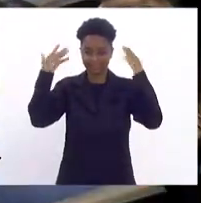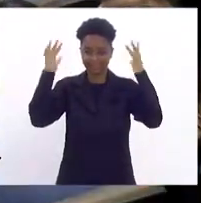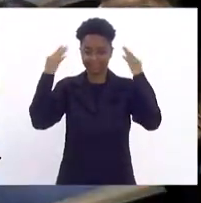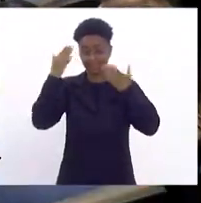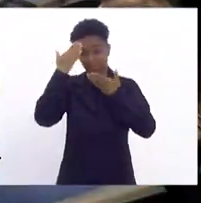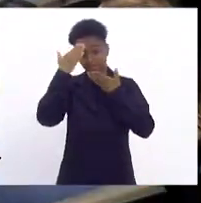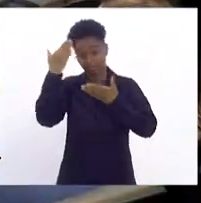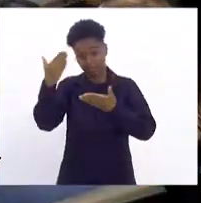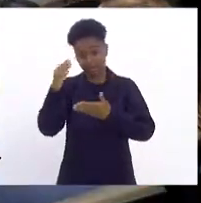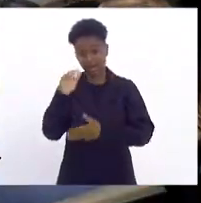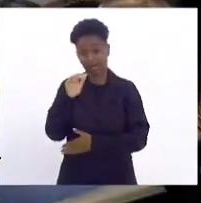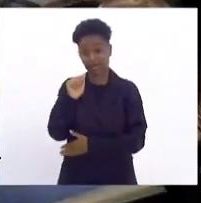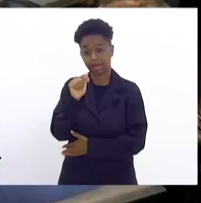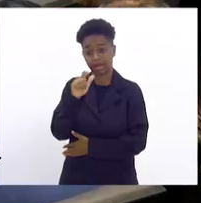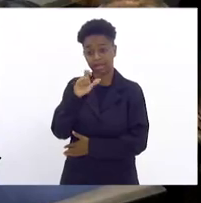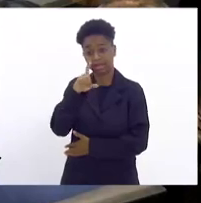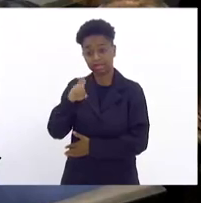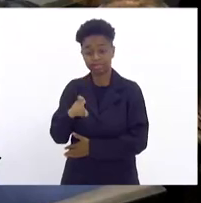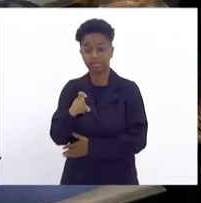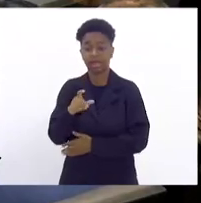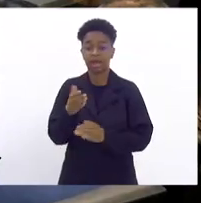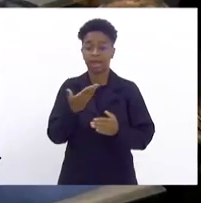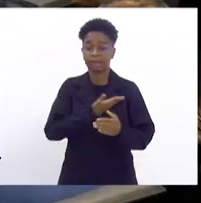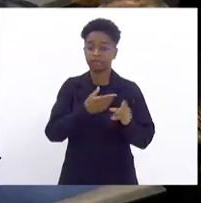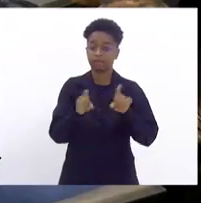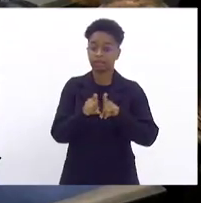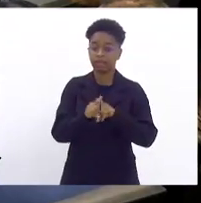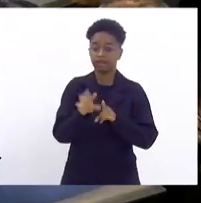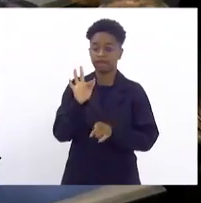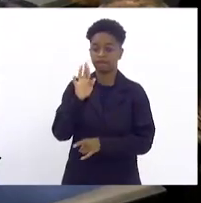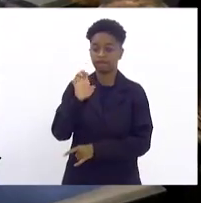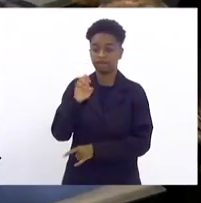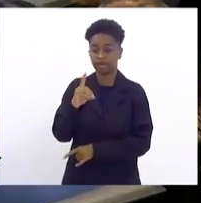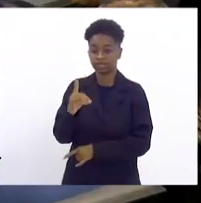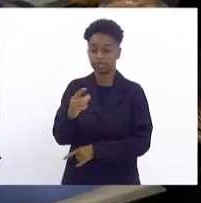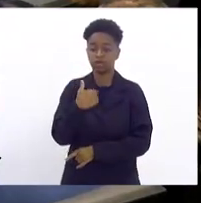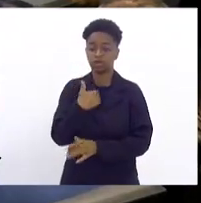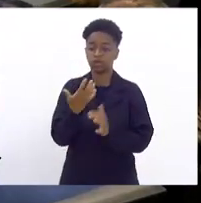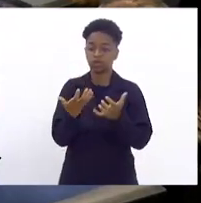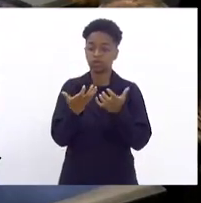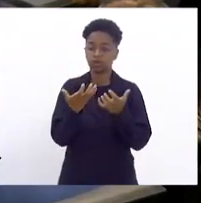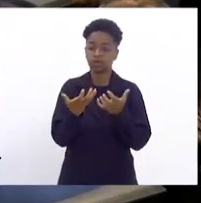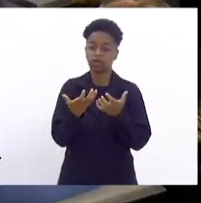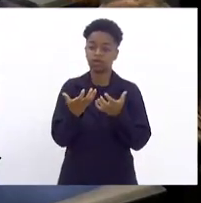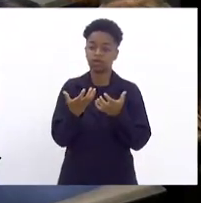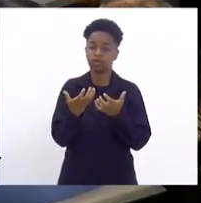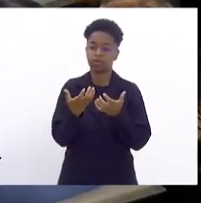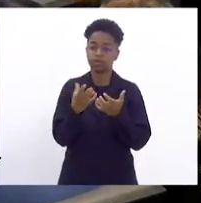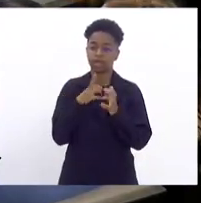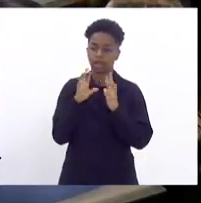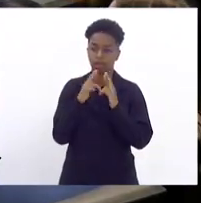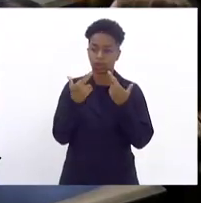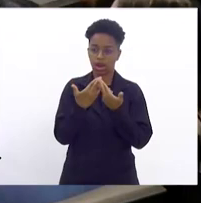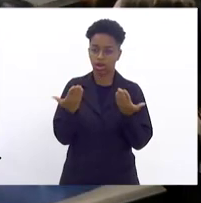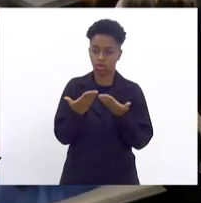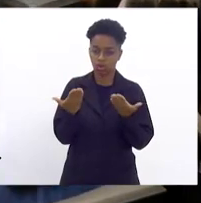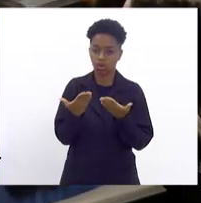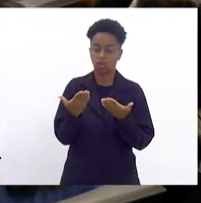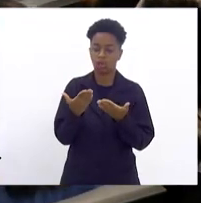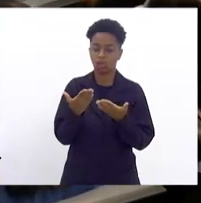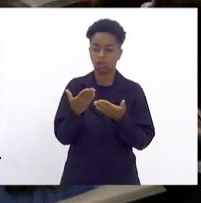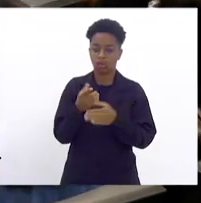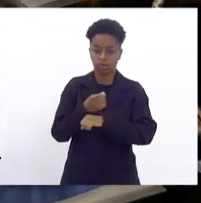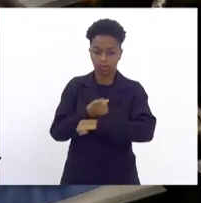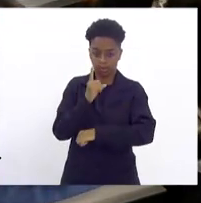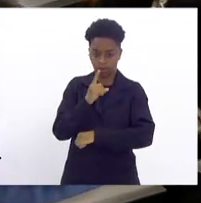Muito obrigado para Alex querido amigo deputado Fred Pacheco por favor queria que eu tenho uma reunião agora às 13 horas no